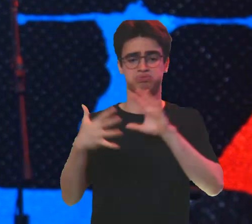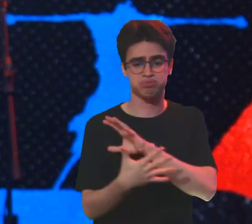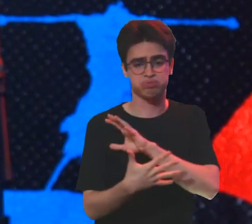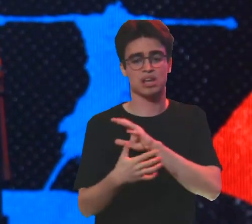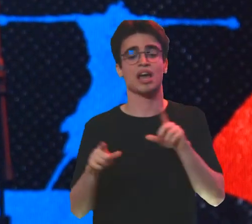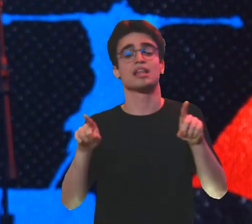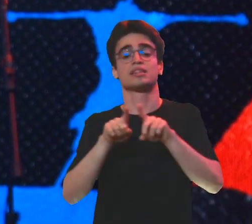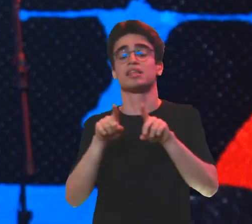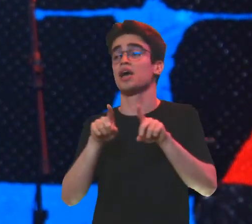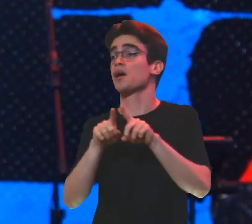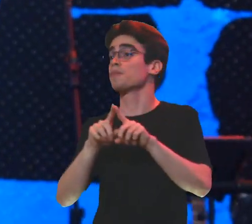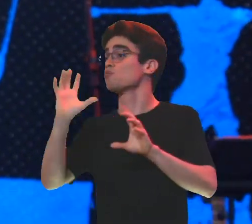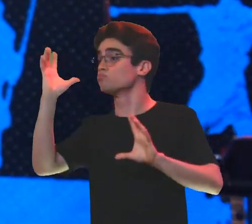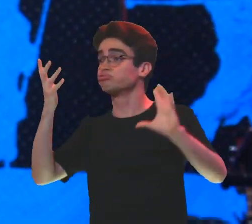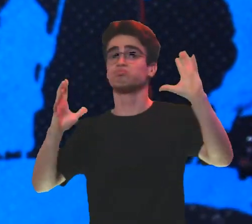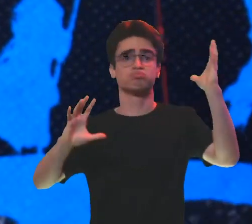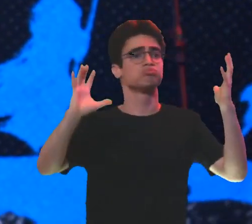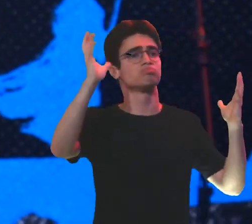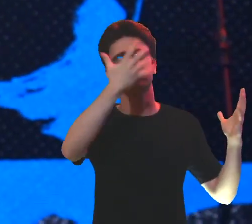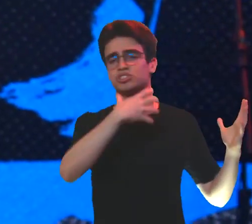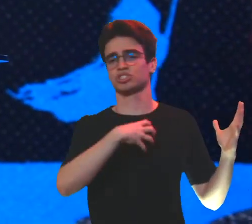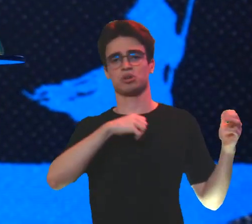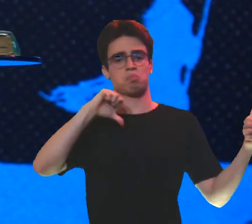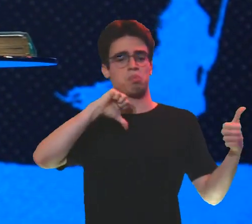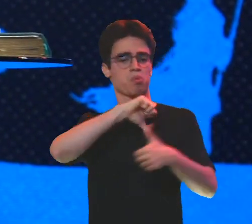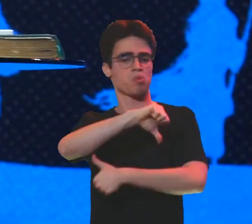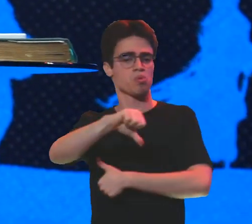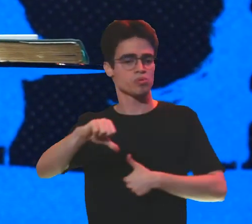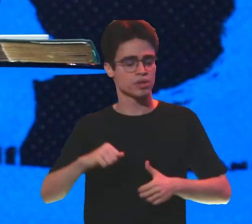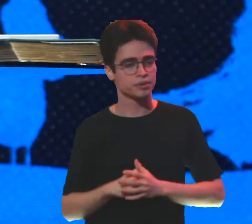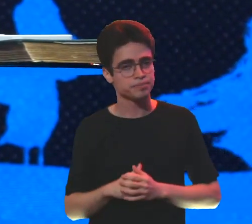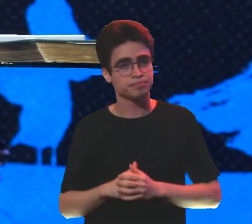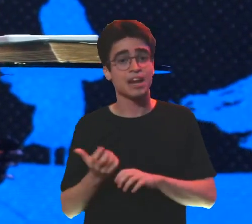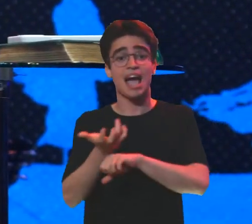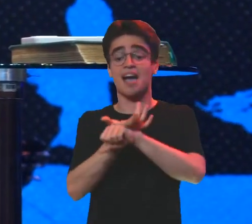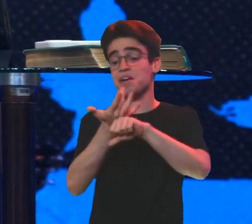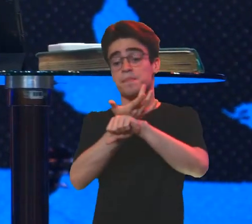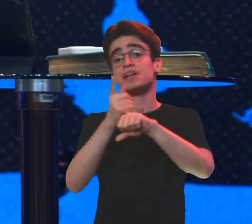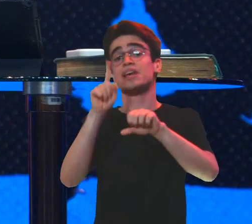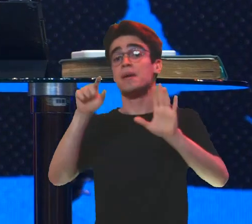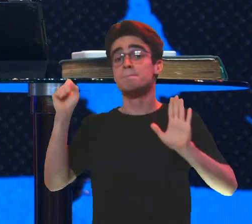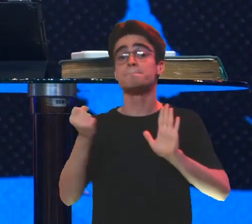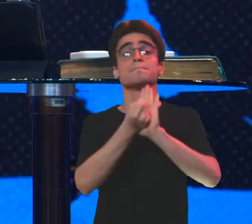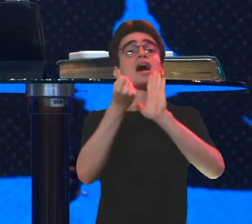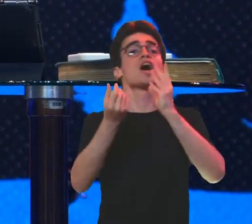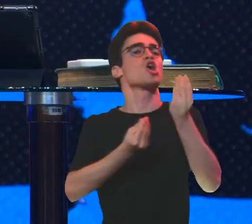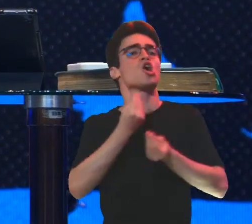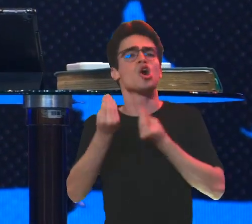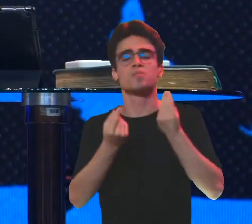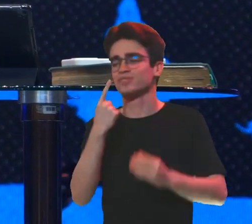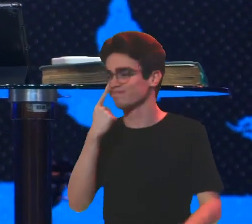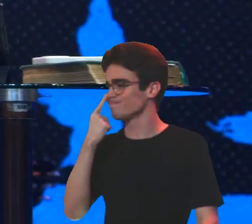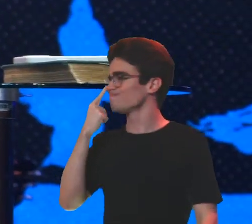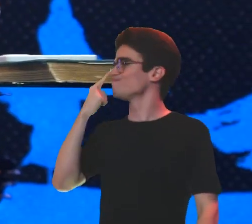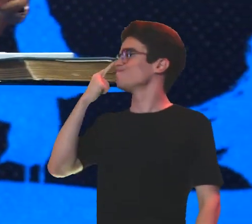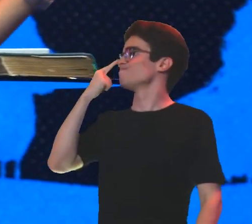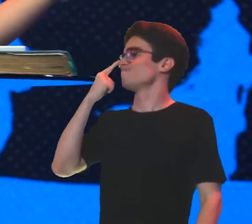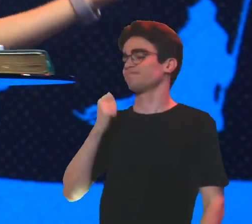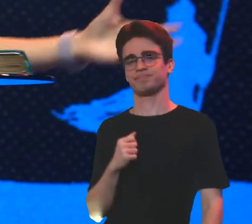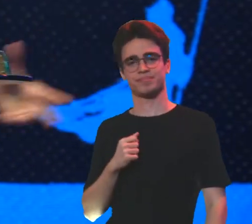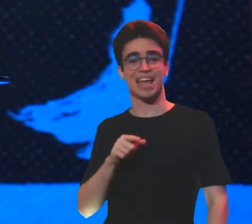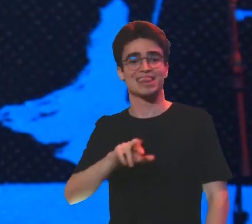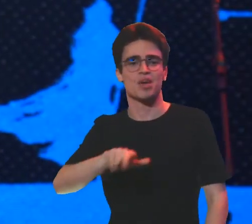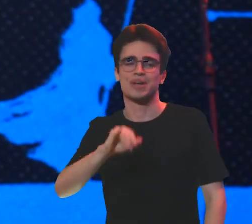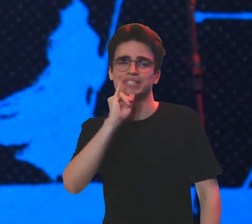e a maneira que as coisas acontecem. Avivamento é marcado por intimidade com Deus, não é marcado só por